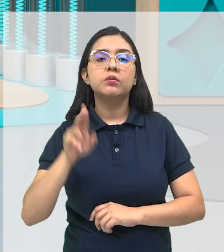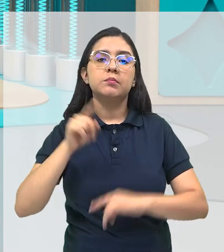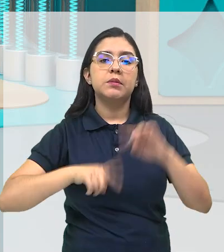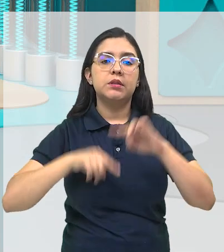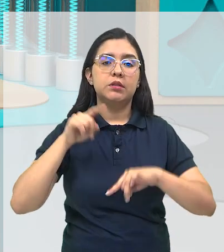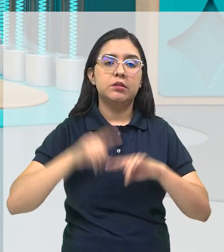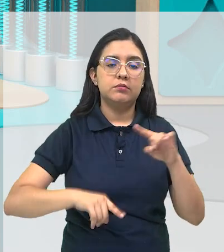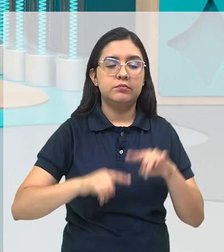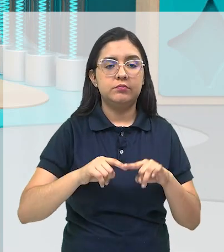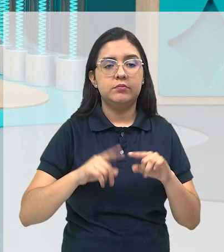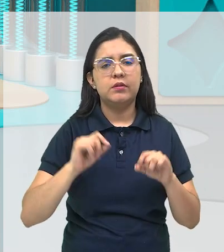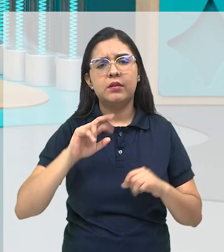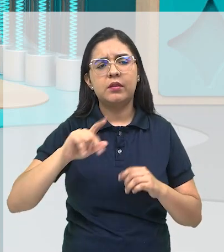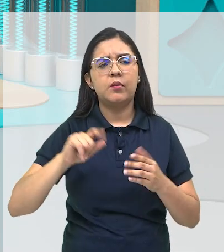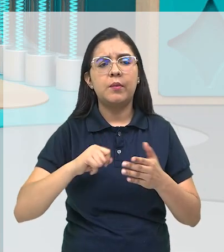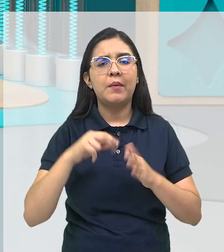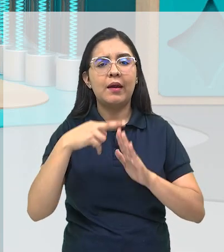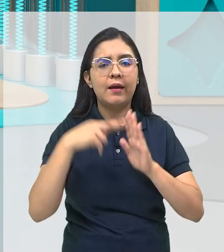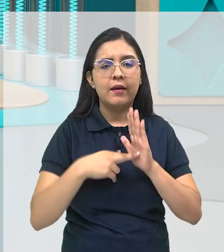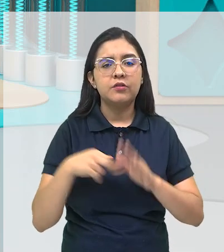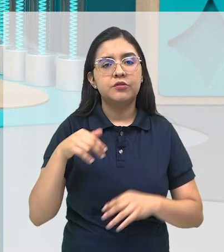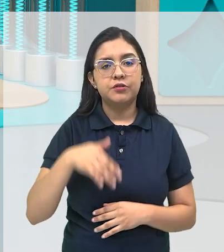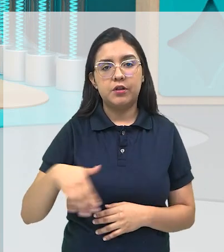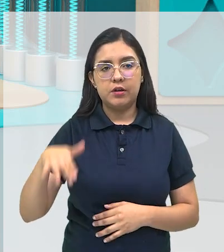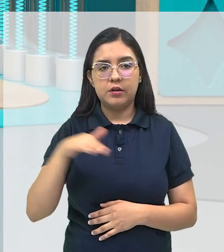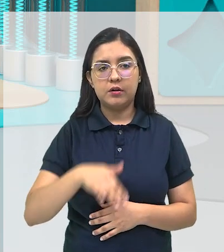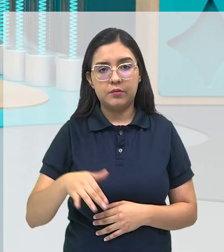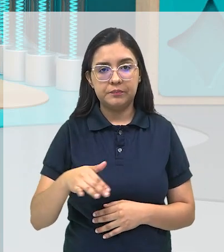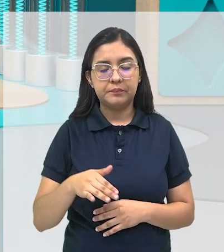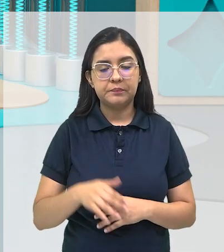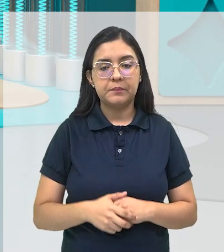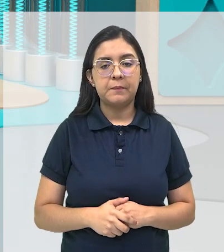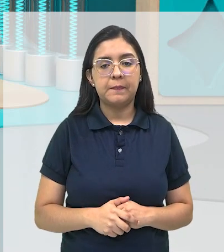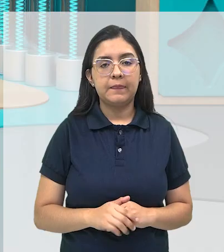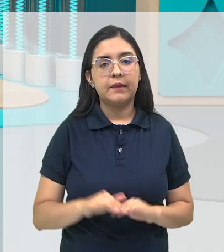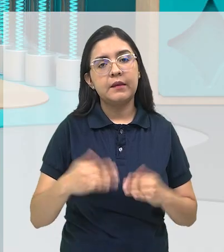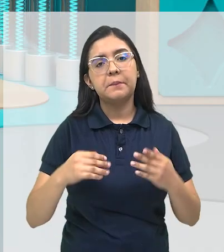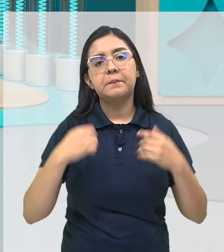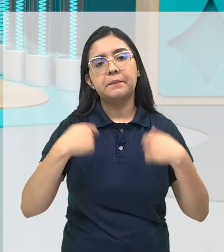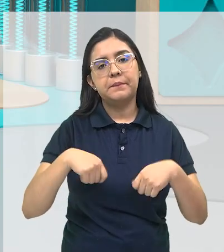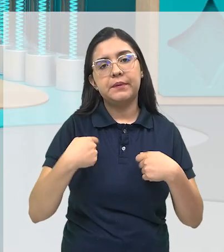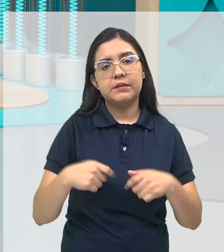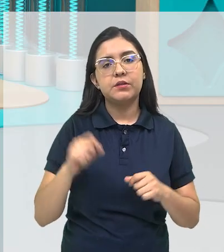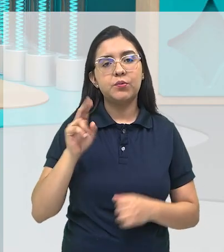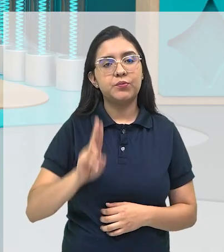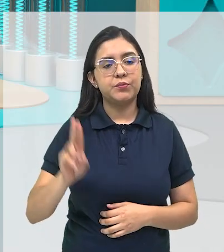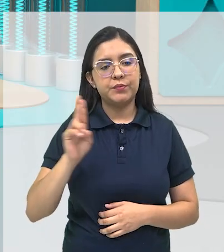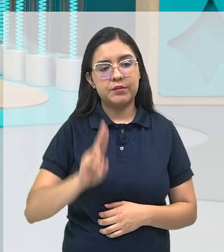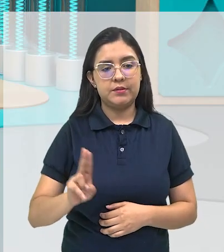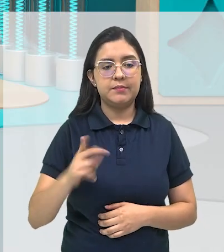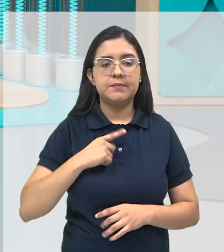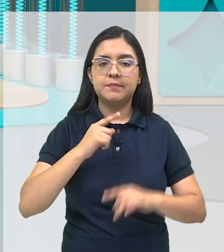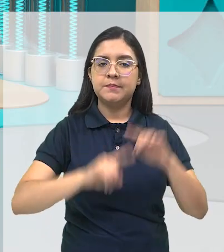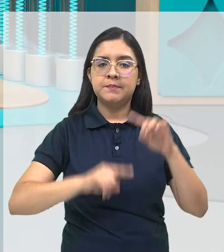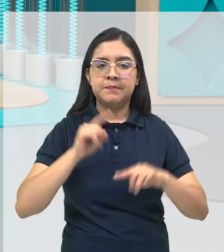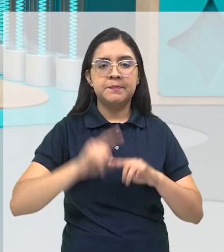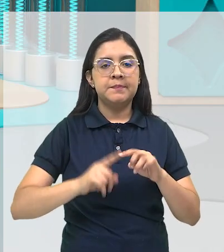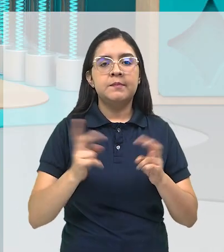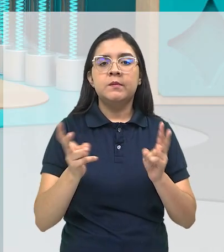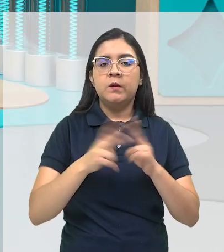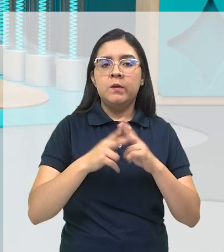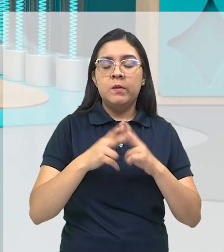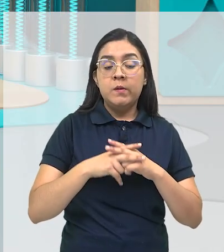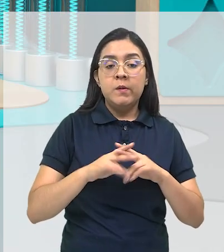tá bom? Não é uma premissa geral, uma regra geral que seja necessário haver armas dentro dos esportes